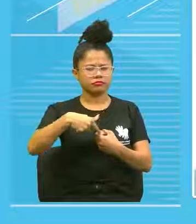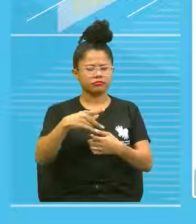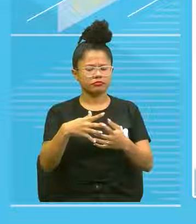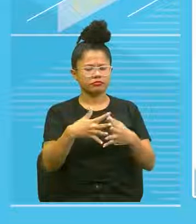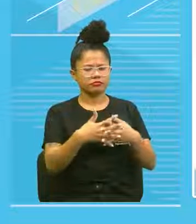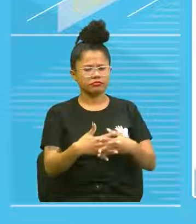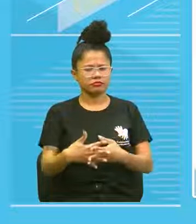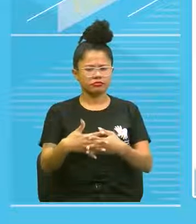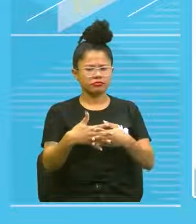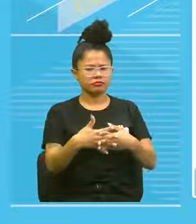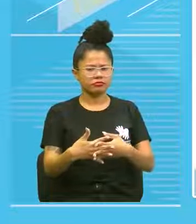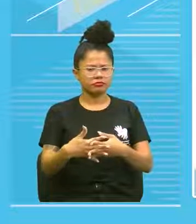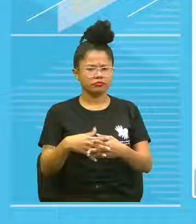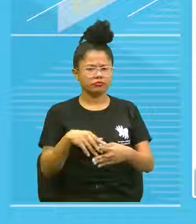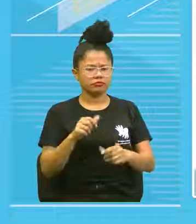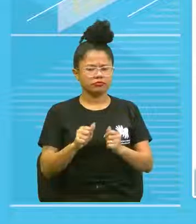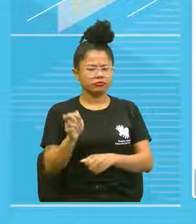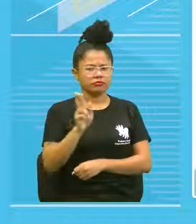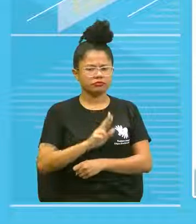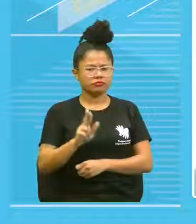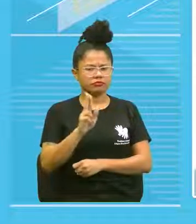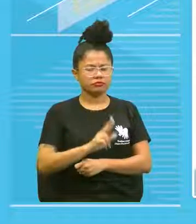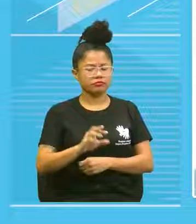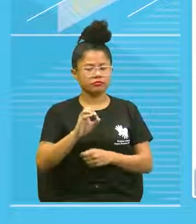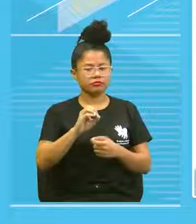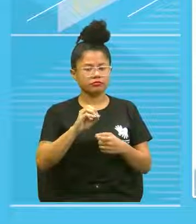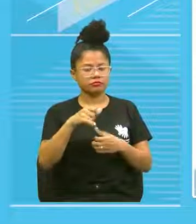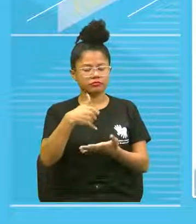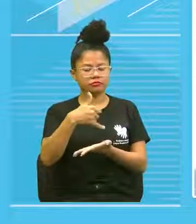caminhão com óleo diesel